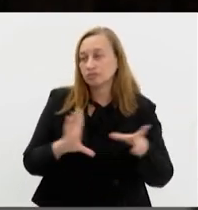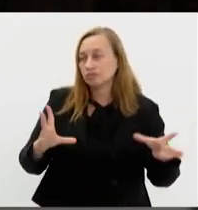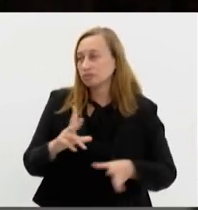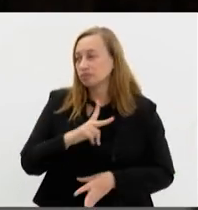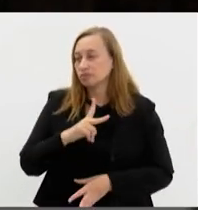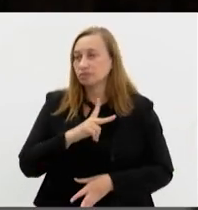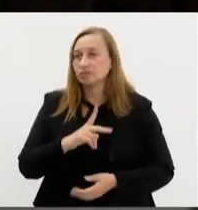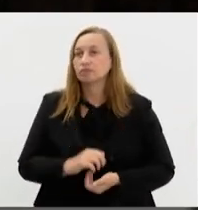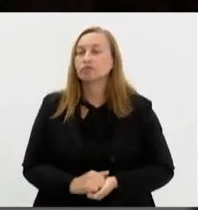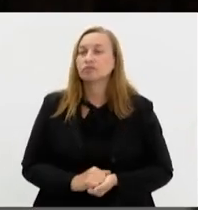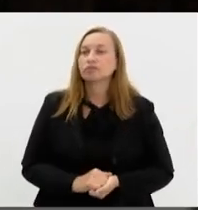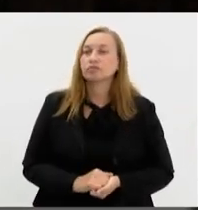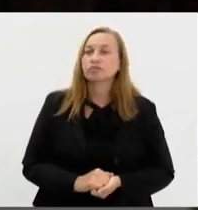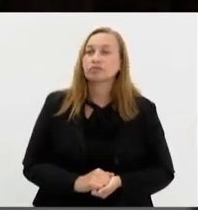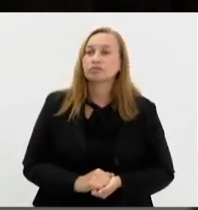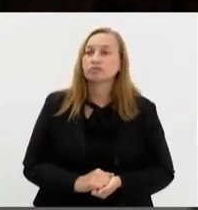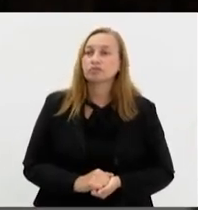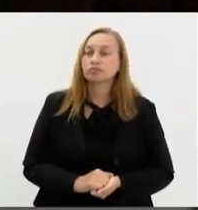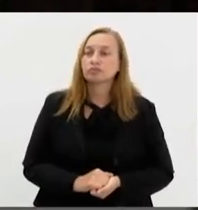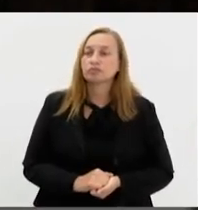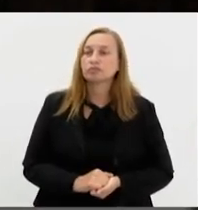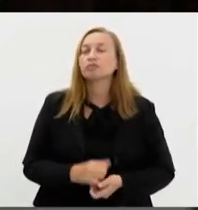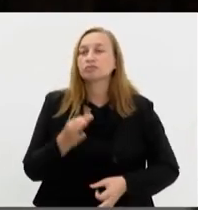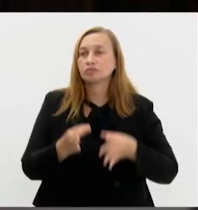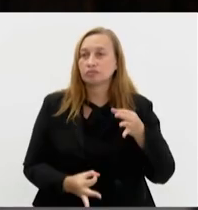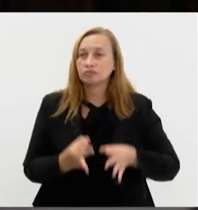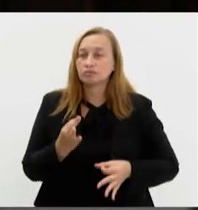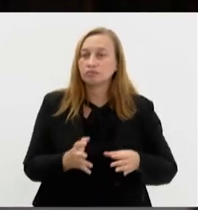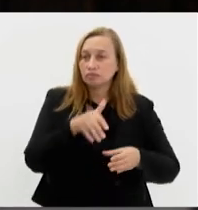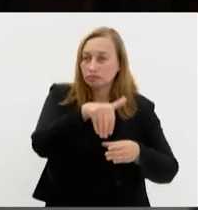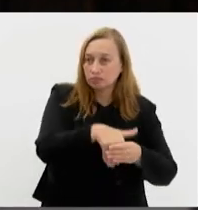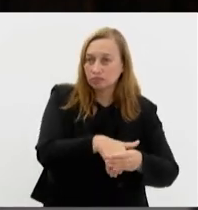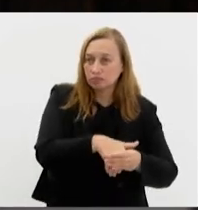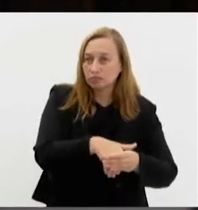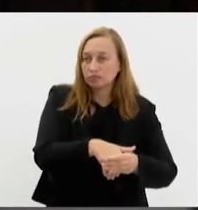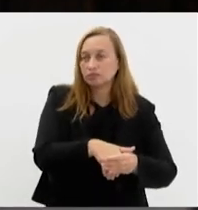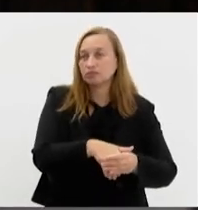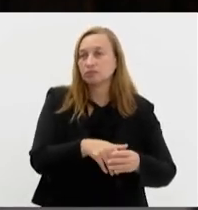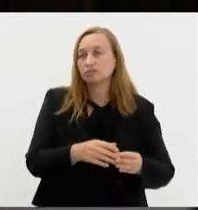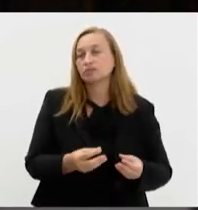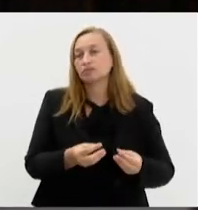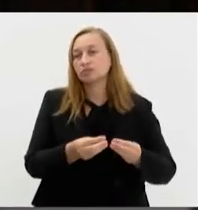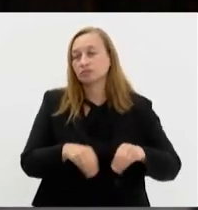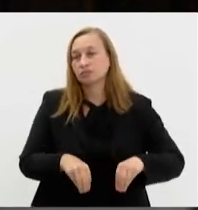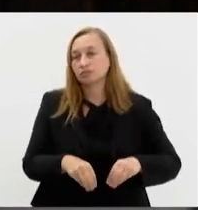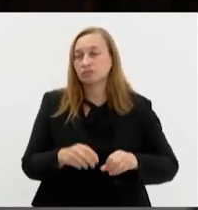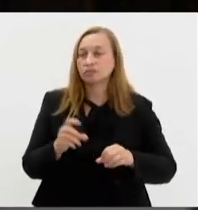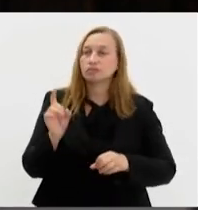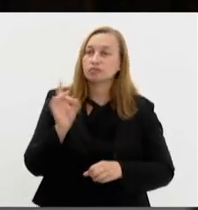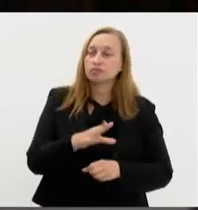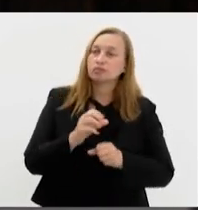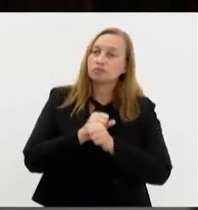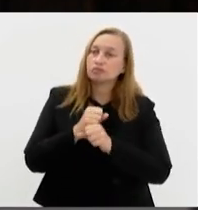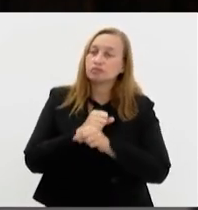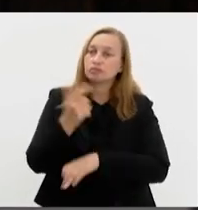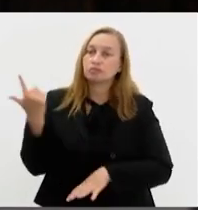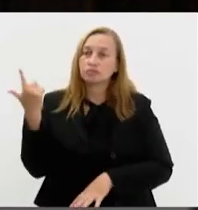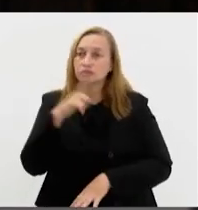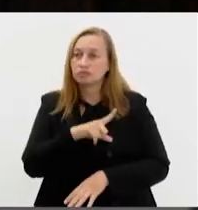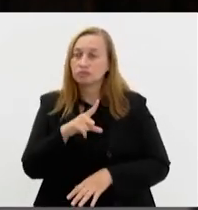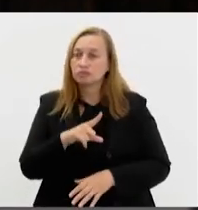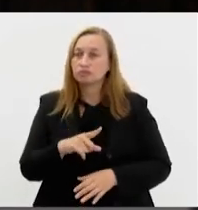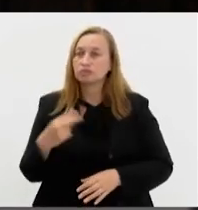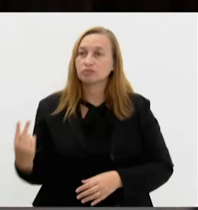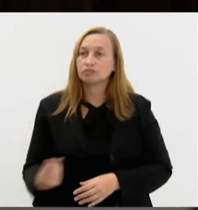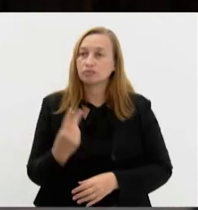graças às instituições especialmente a justiça eleitoral tão atacada nos últimos anos que nós conseguimos evidentemente zelar